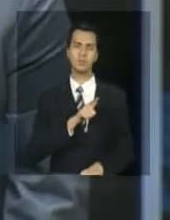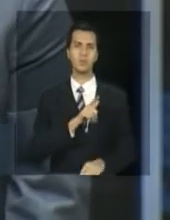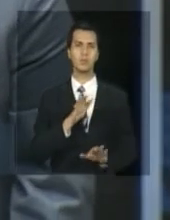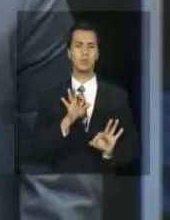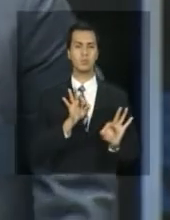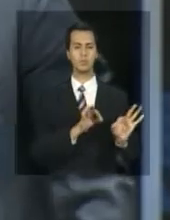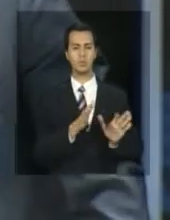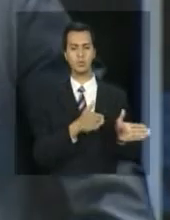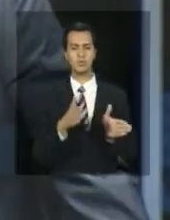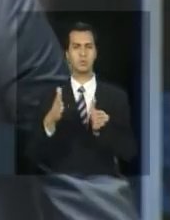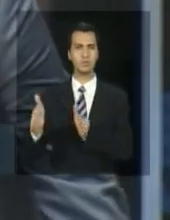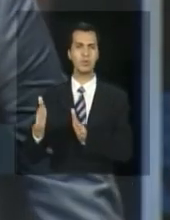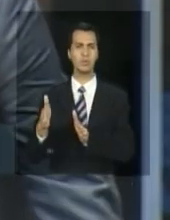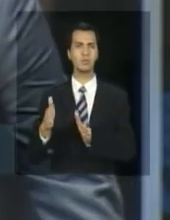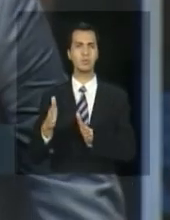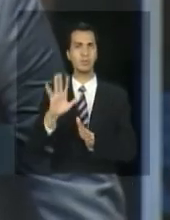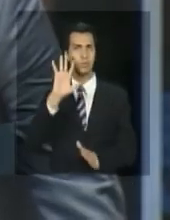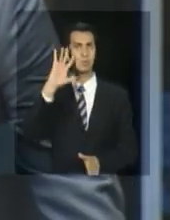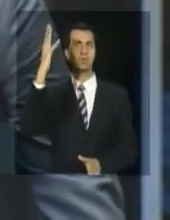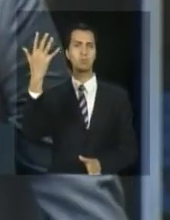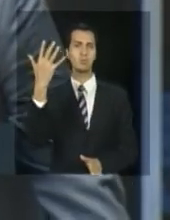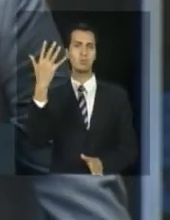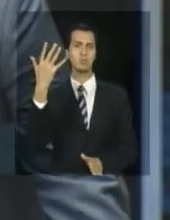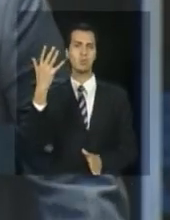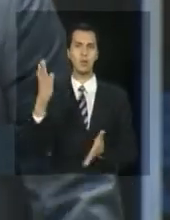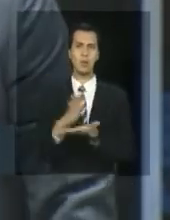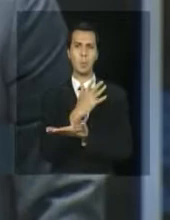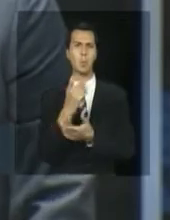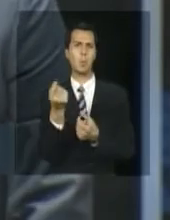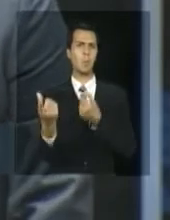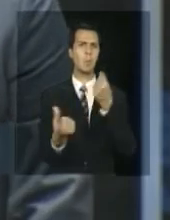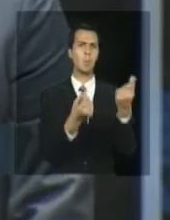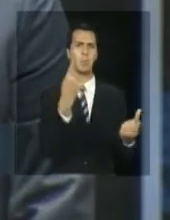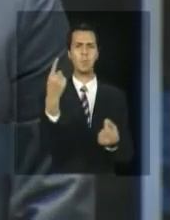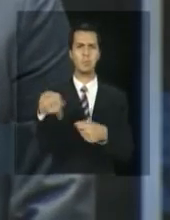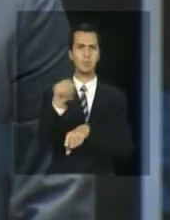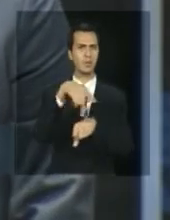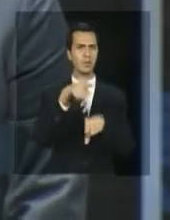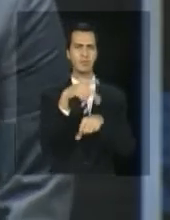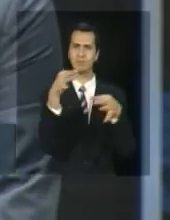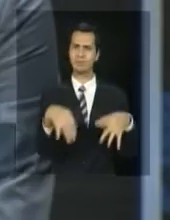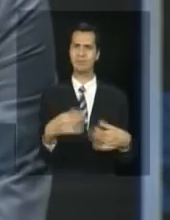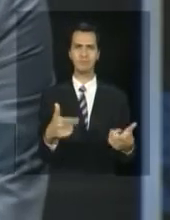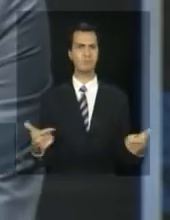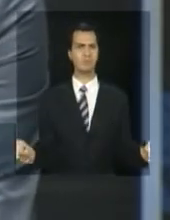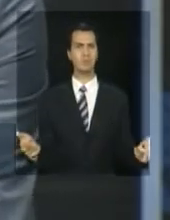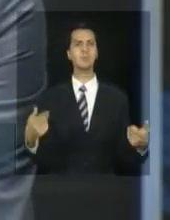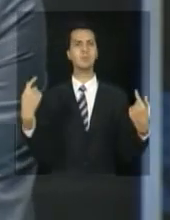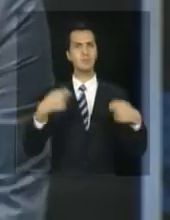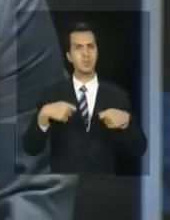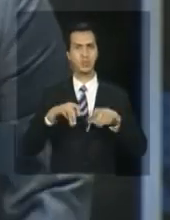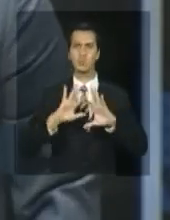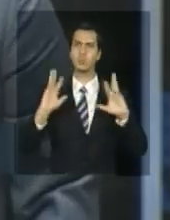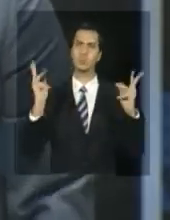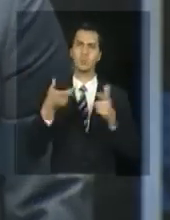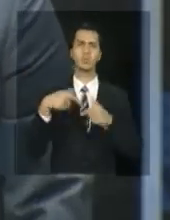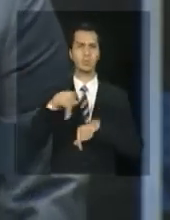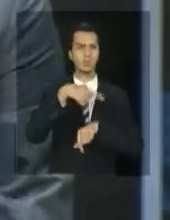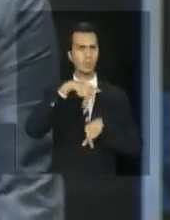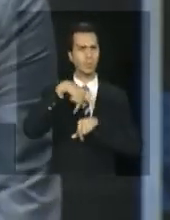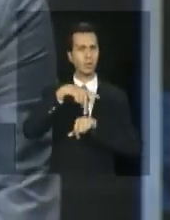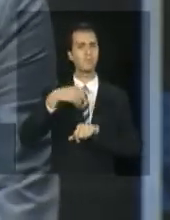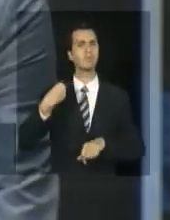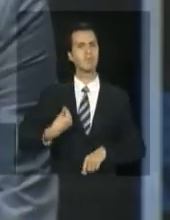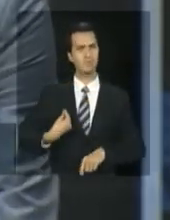decisório na mão de poucos é inadequada. Sem a participação ativa